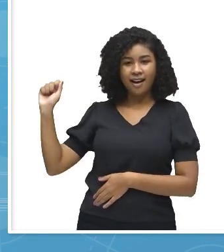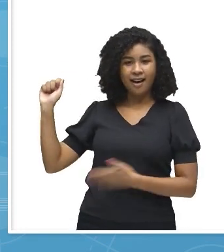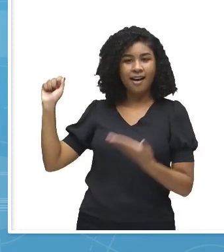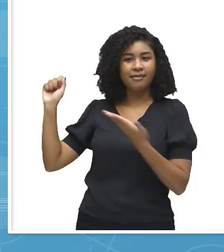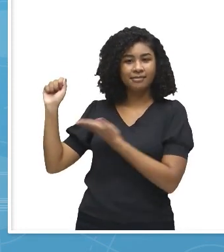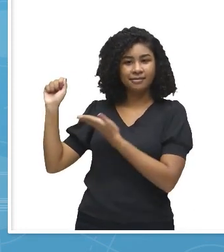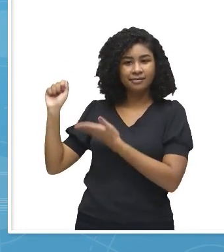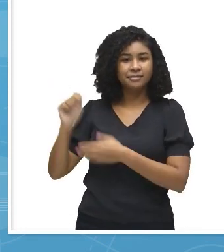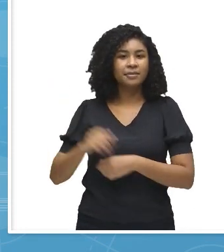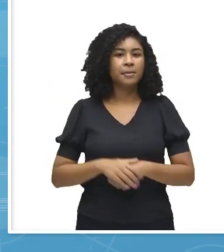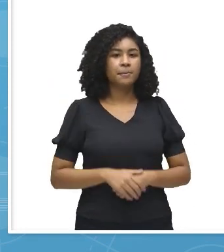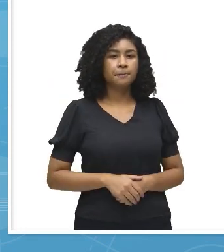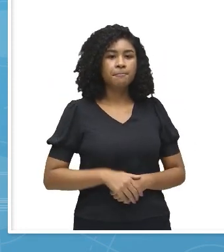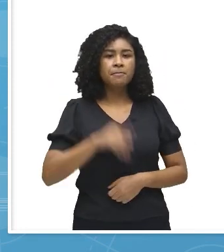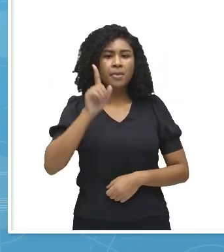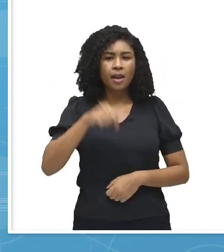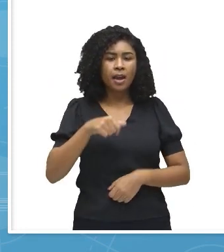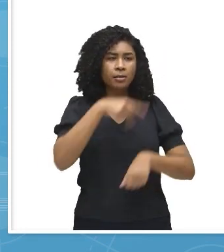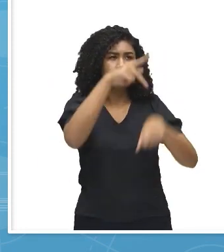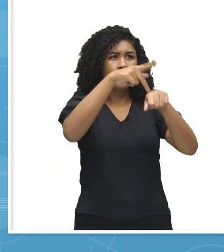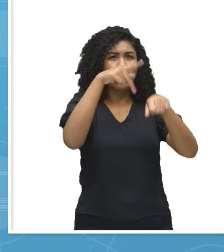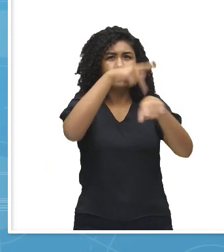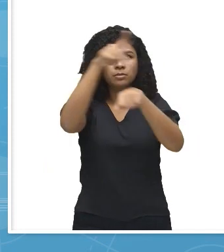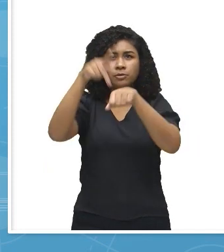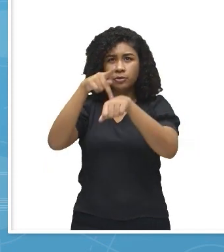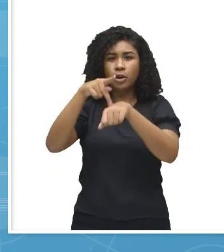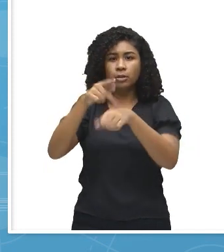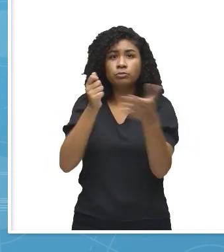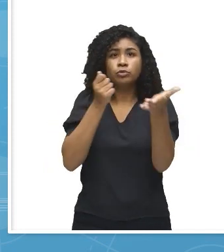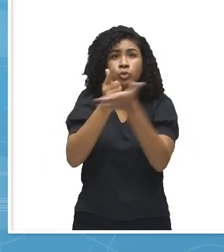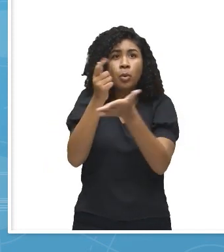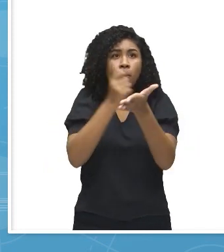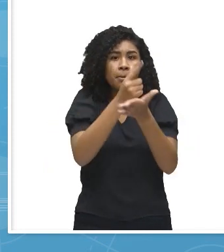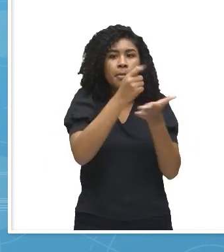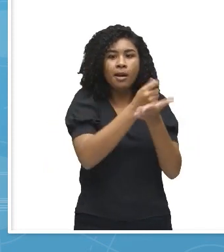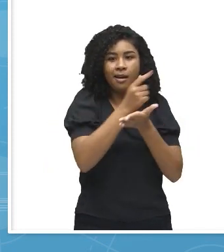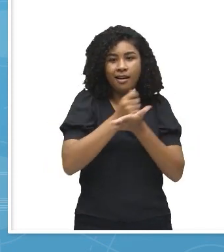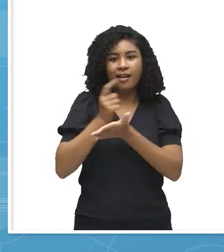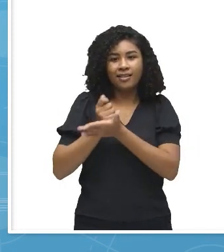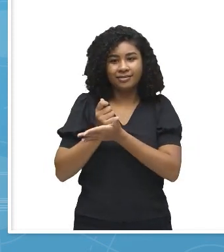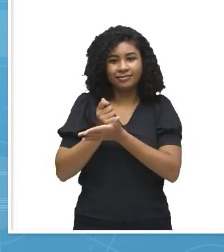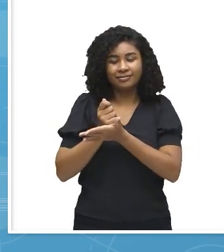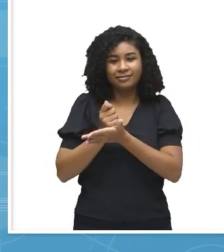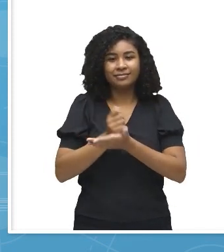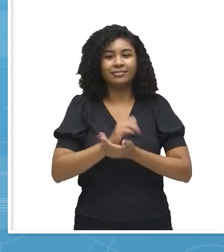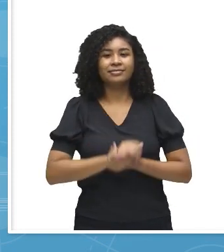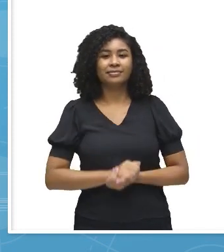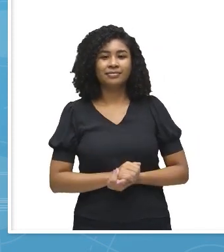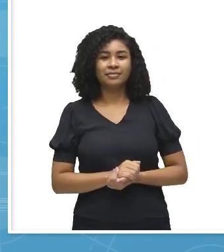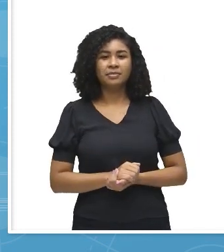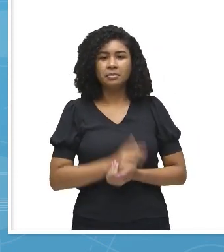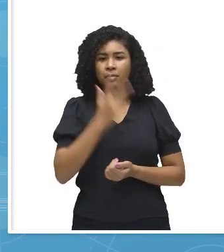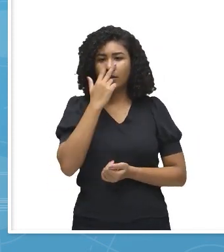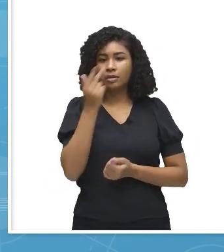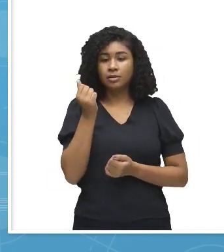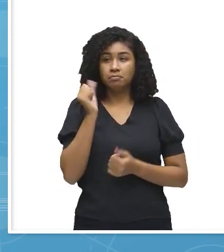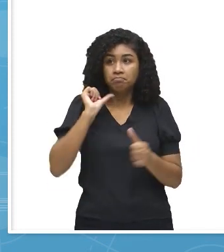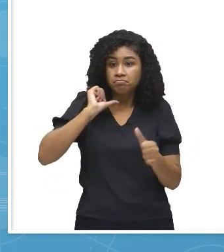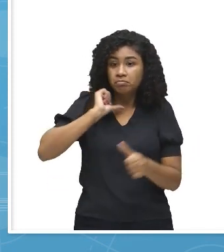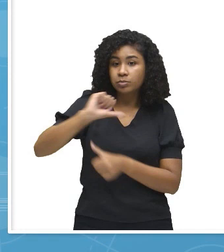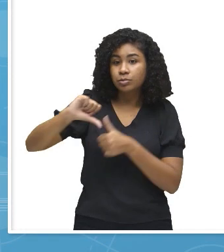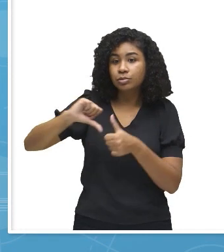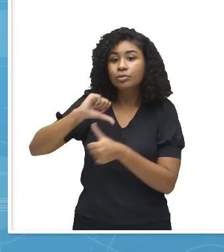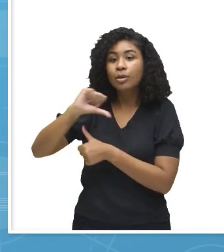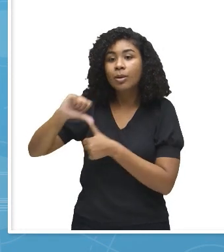gente, a substituição de importações, nós falamos sobre isso também, né? Ocorreu essa substituição,